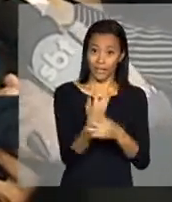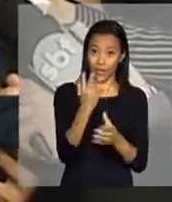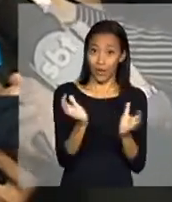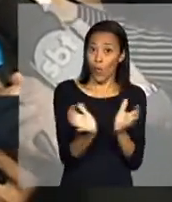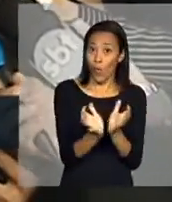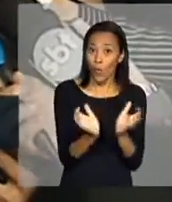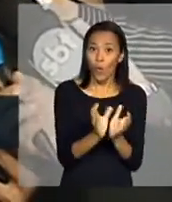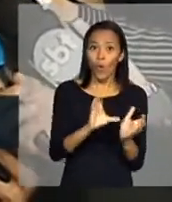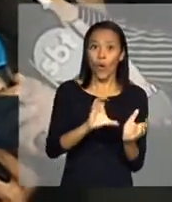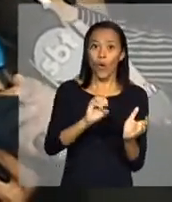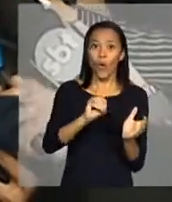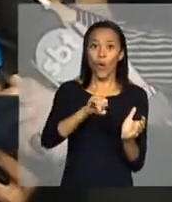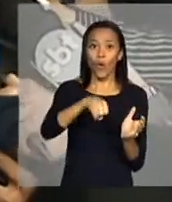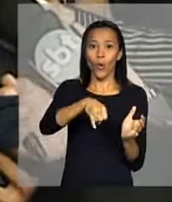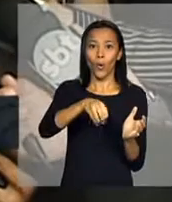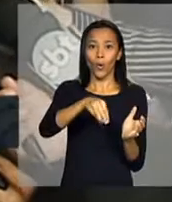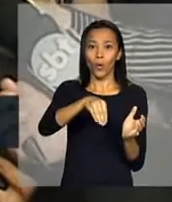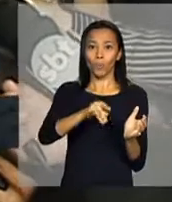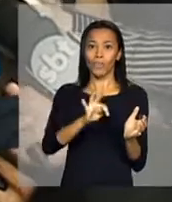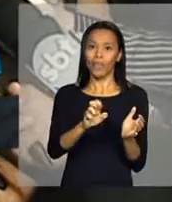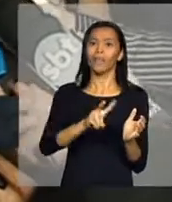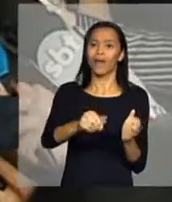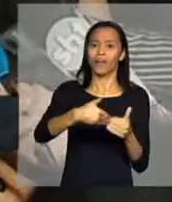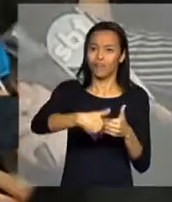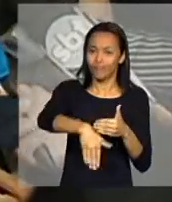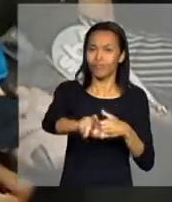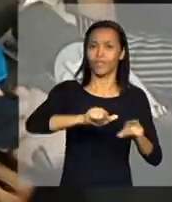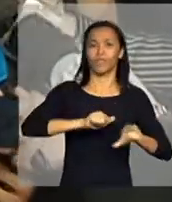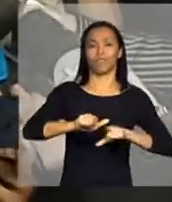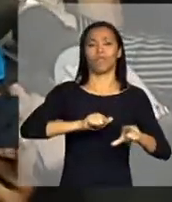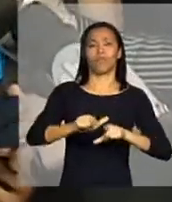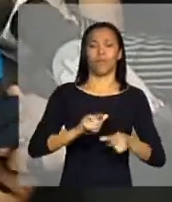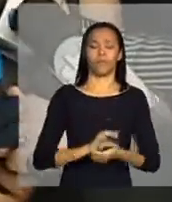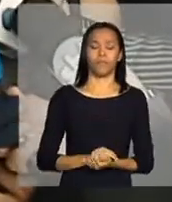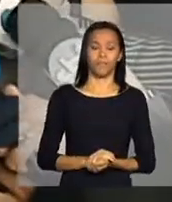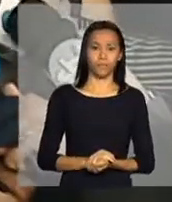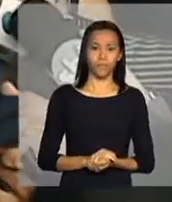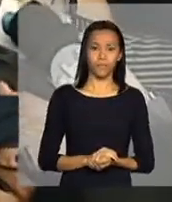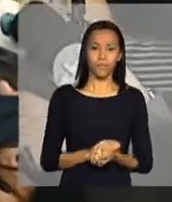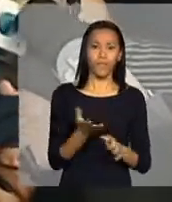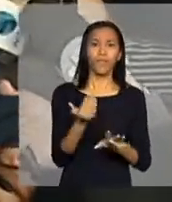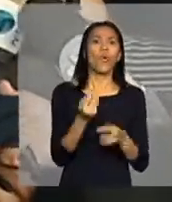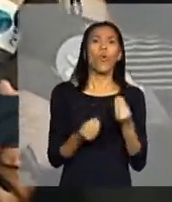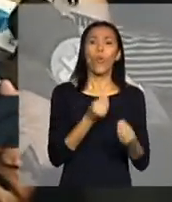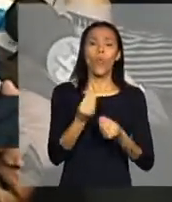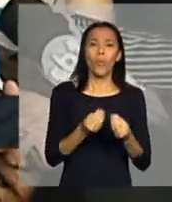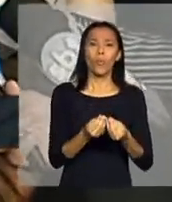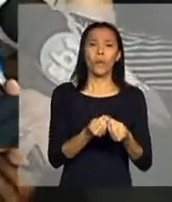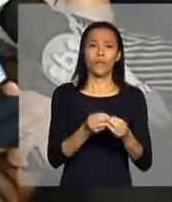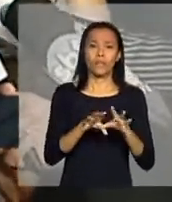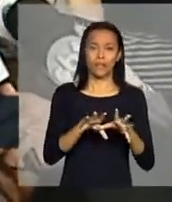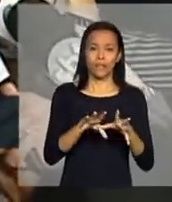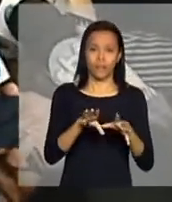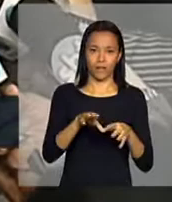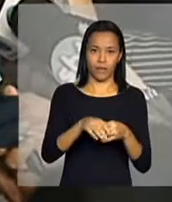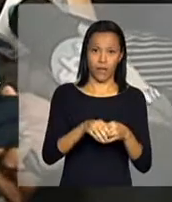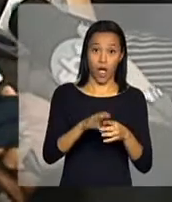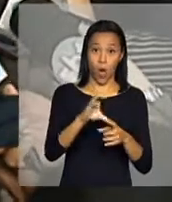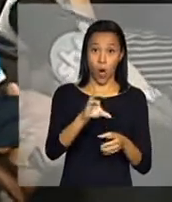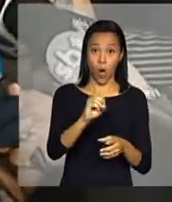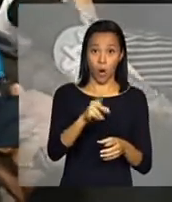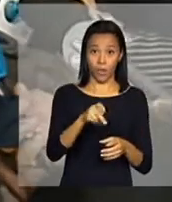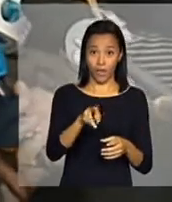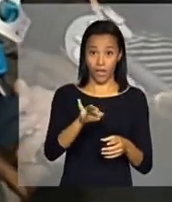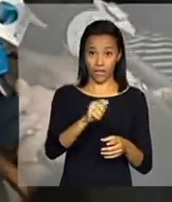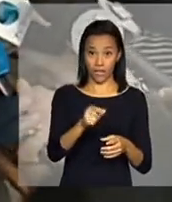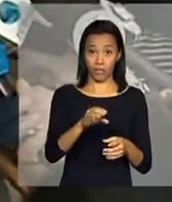as ações de todos os órgãos governamentais. Ministro, essa semana a Justiça Federal suspendeu a Operação Tapajós, acatando a indicação